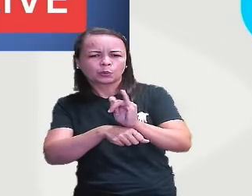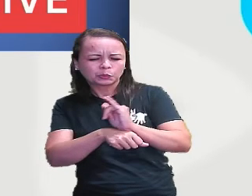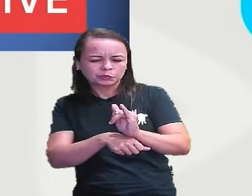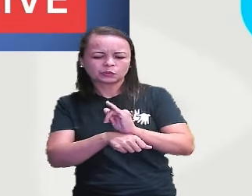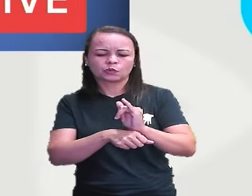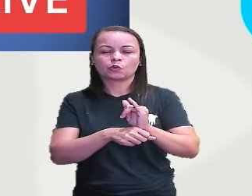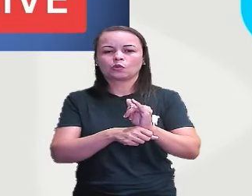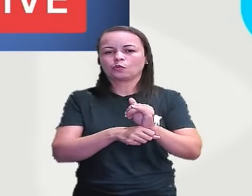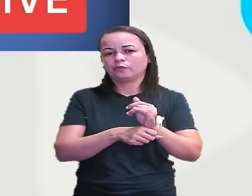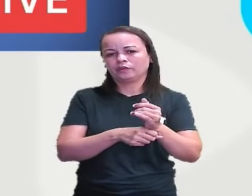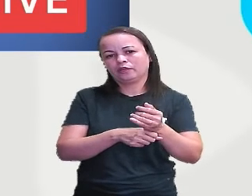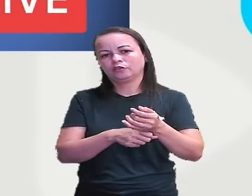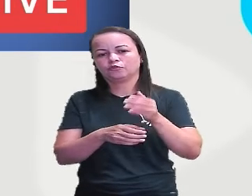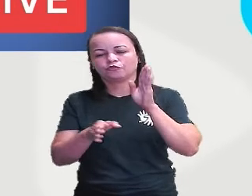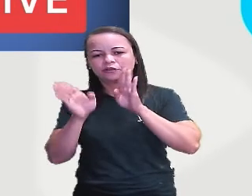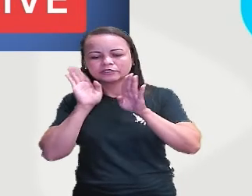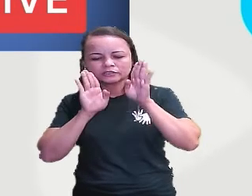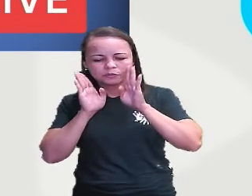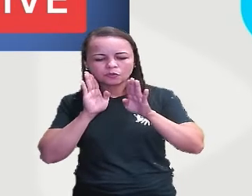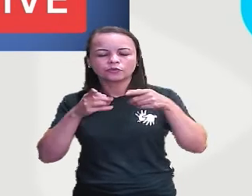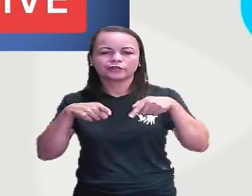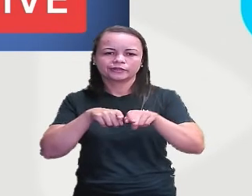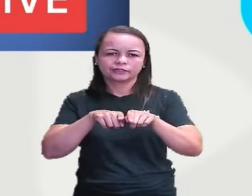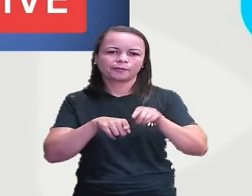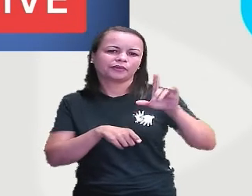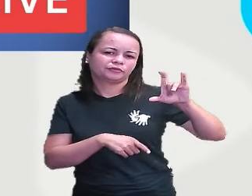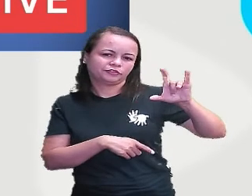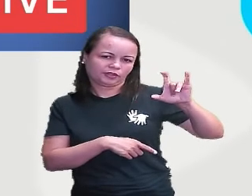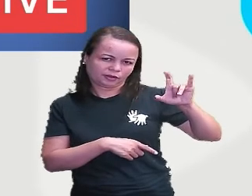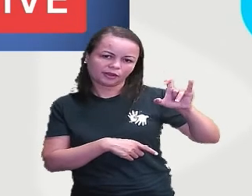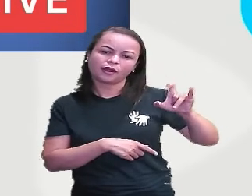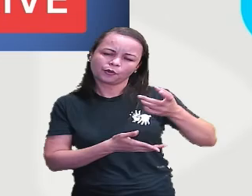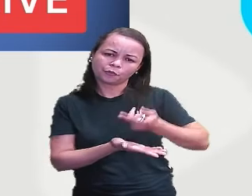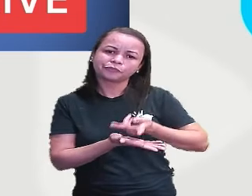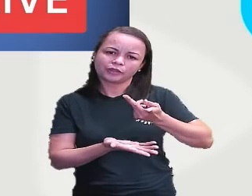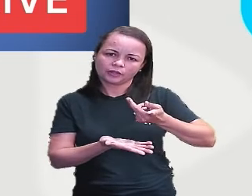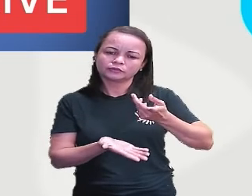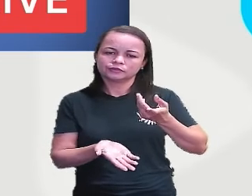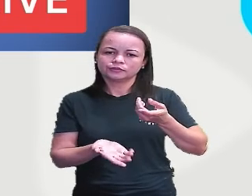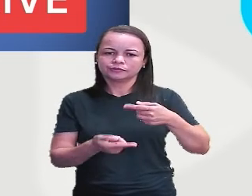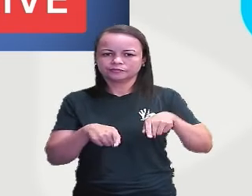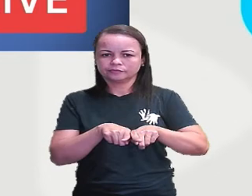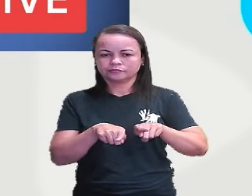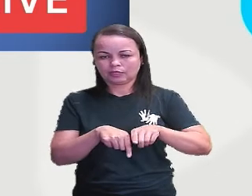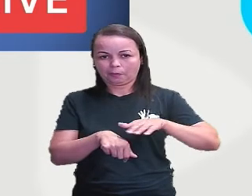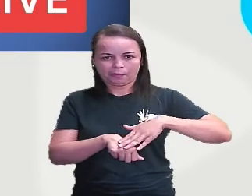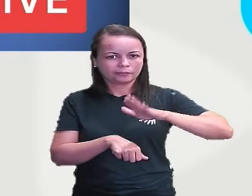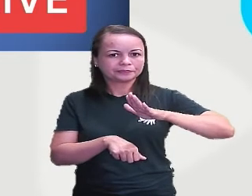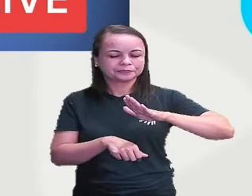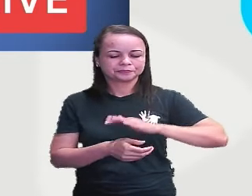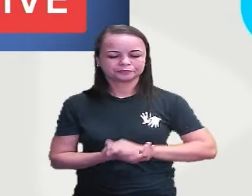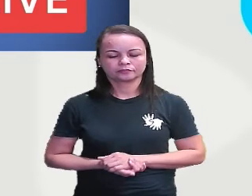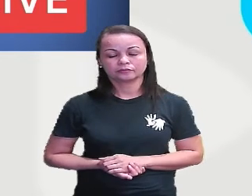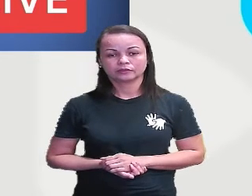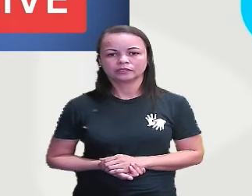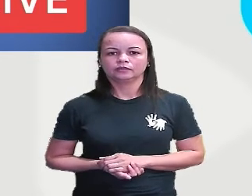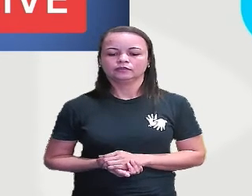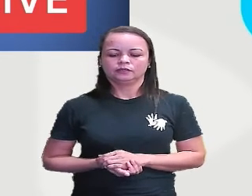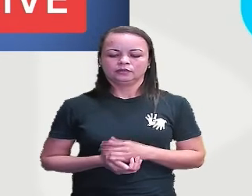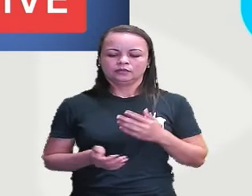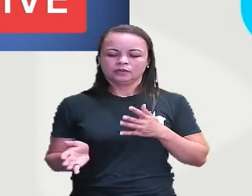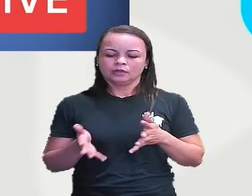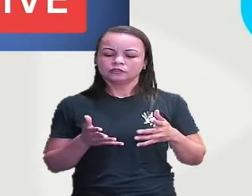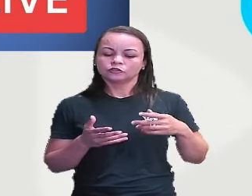Instagram. É bastante comum a gente ver lives acontecendo pelo Instagram. E mesmo depois, mesmo com